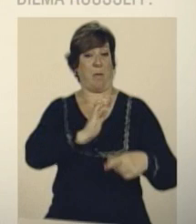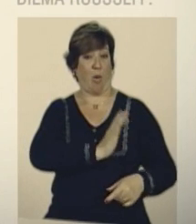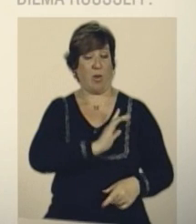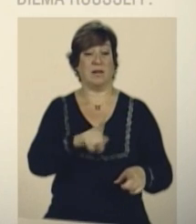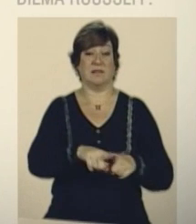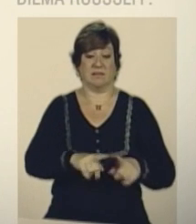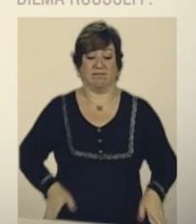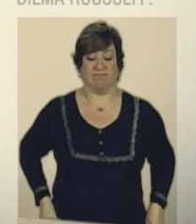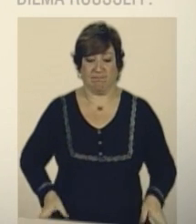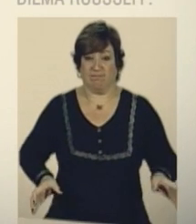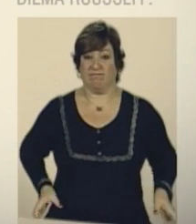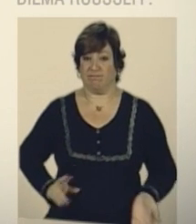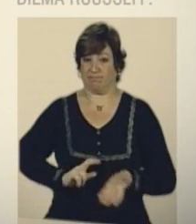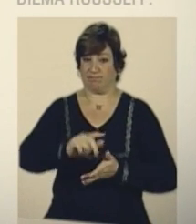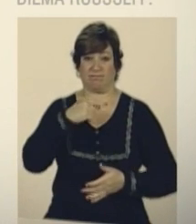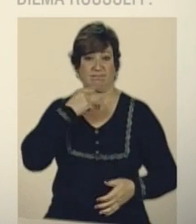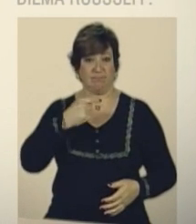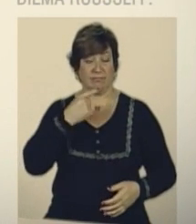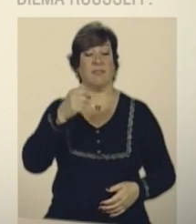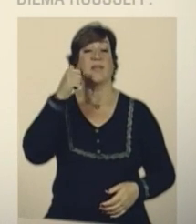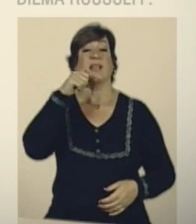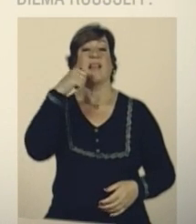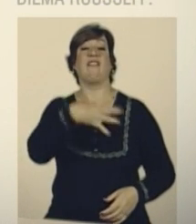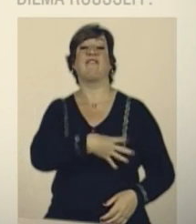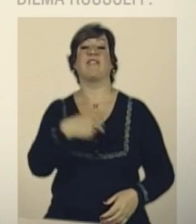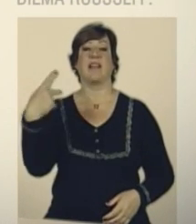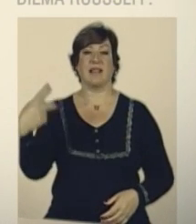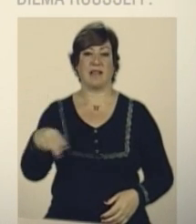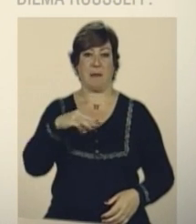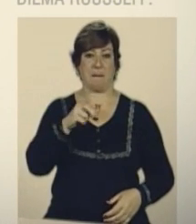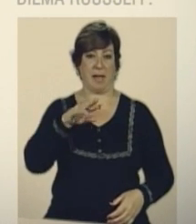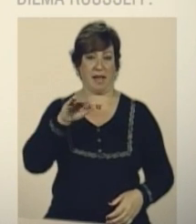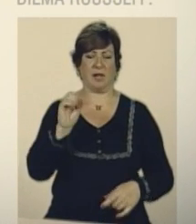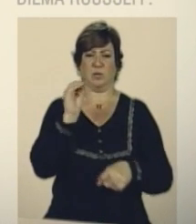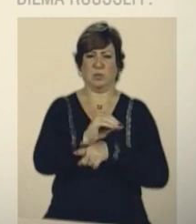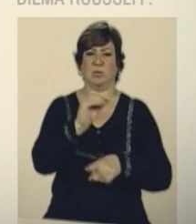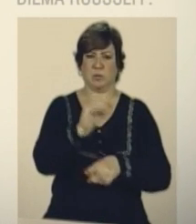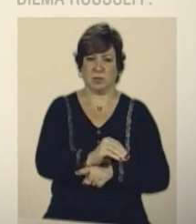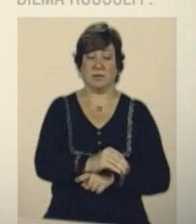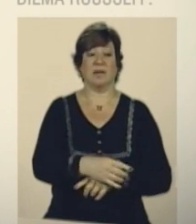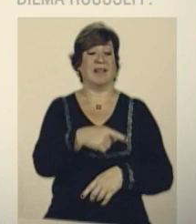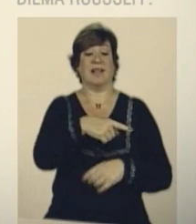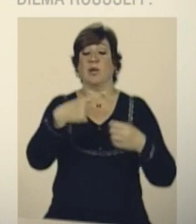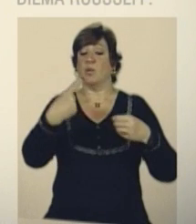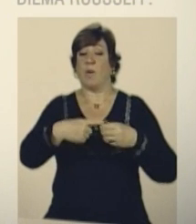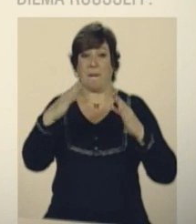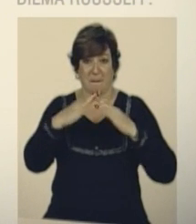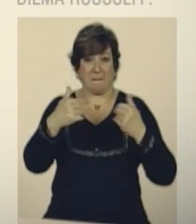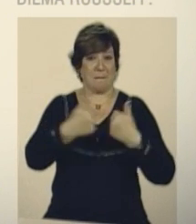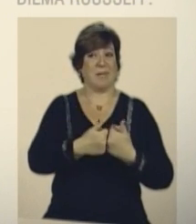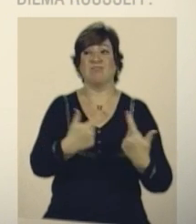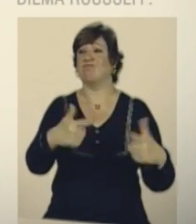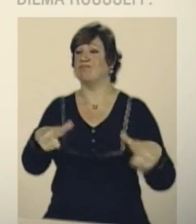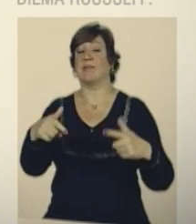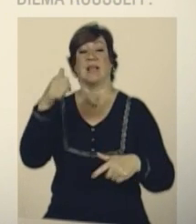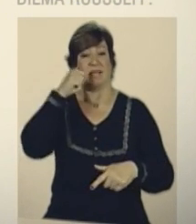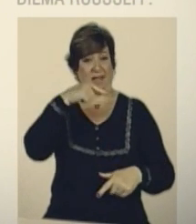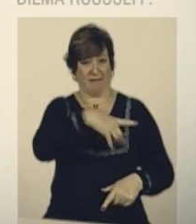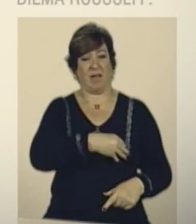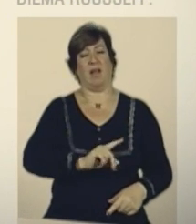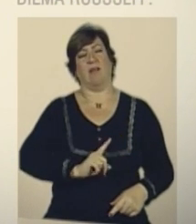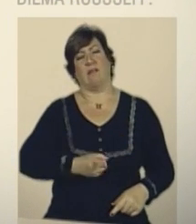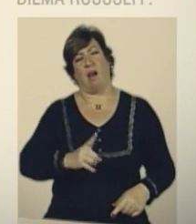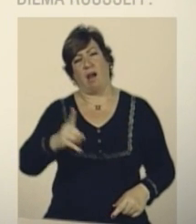paralisia nas pernas quem cuida dele é a filha Maria Alba como não tinha nenhuma farmácia credenciada a Maria